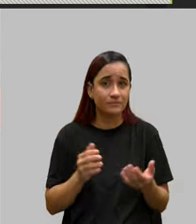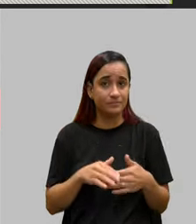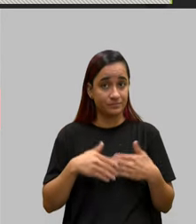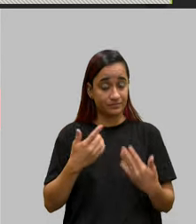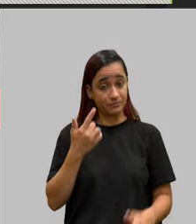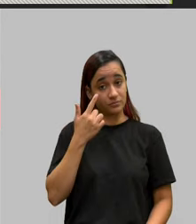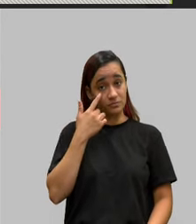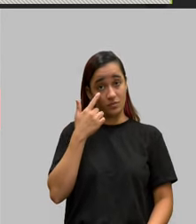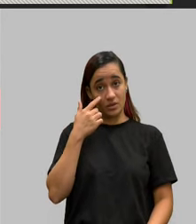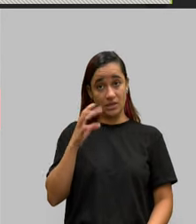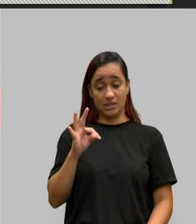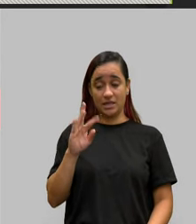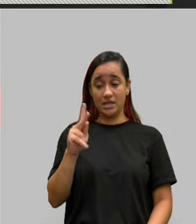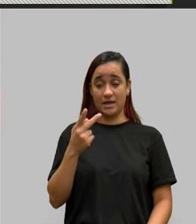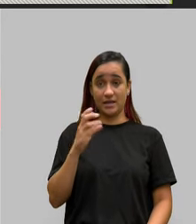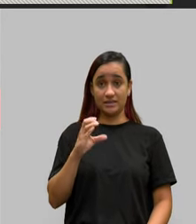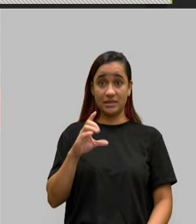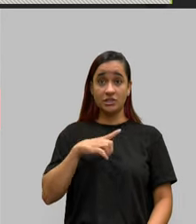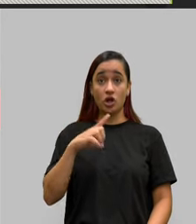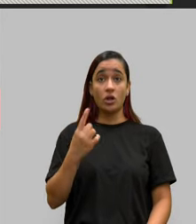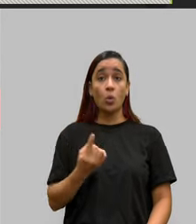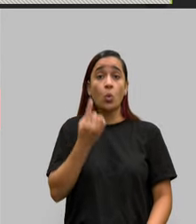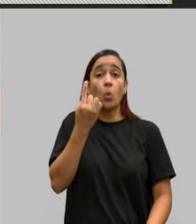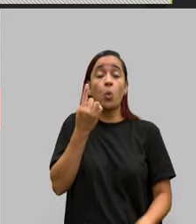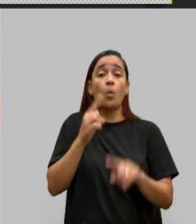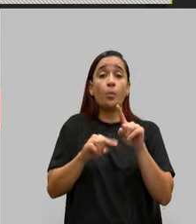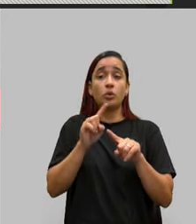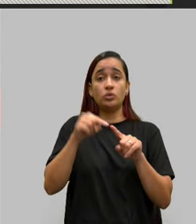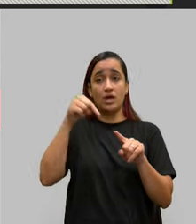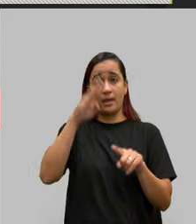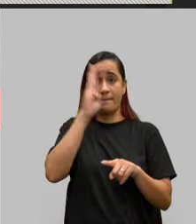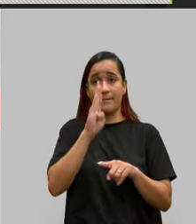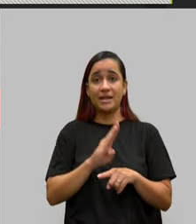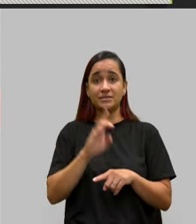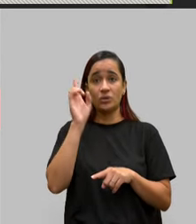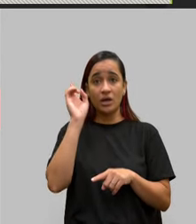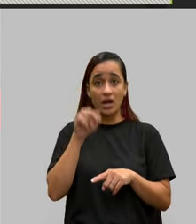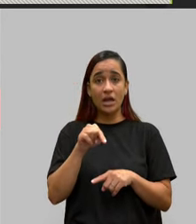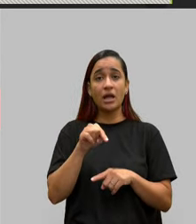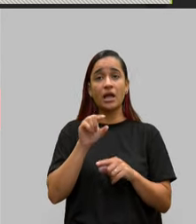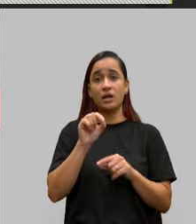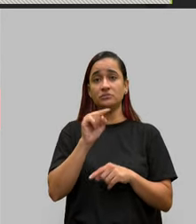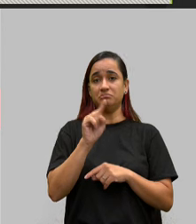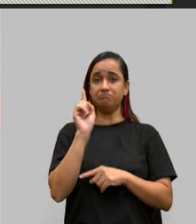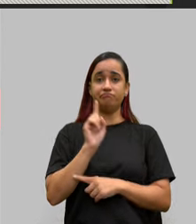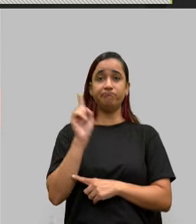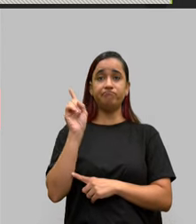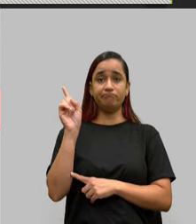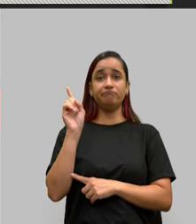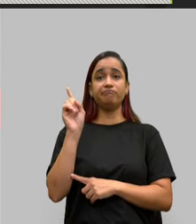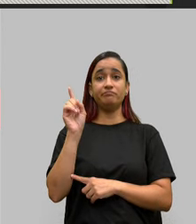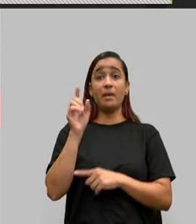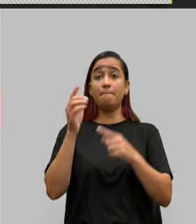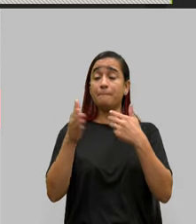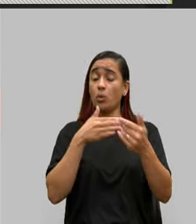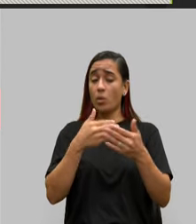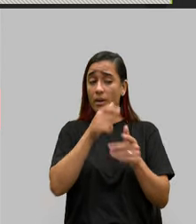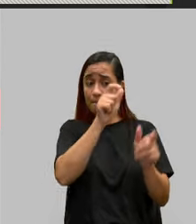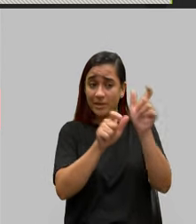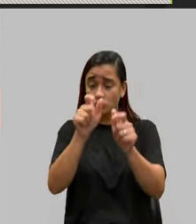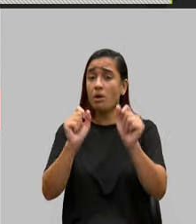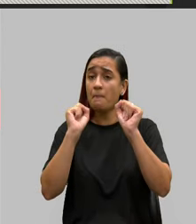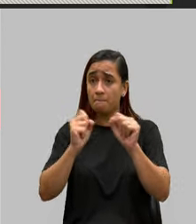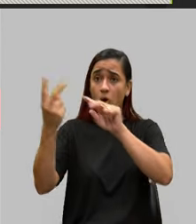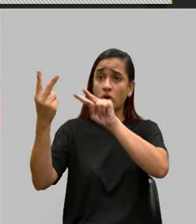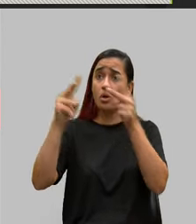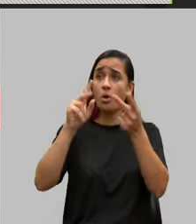produto no Brasil que é o meva Mas qualquer cidadão brasileiro pode importar seguindo a RDC 660 da